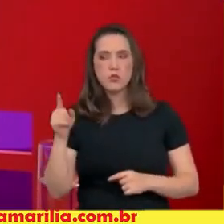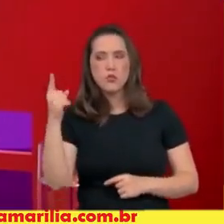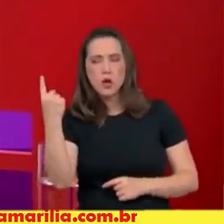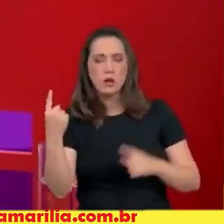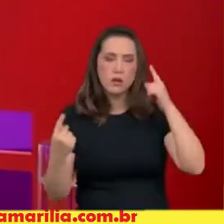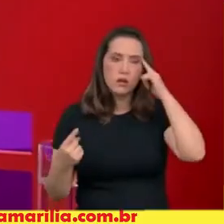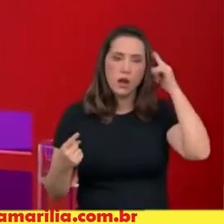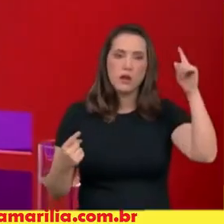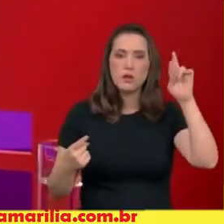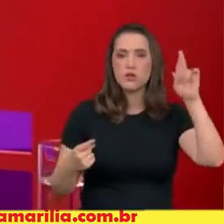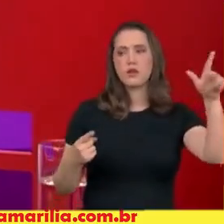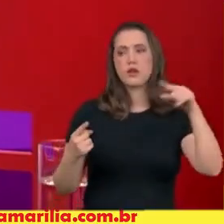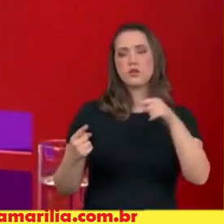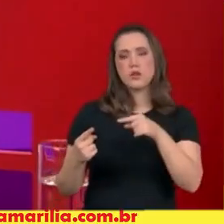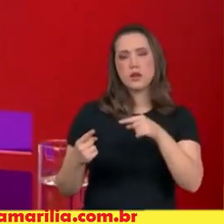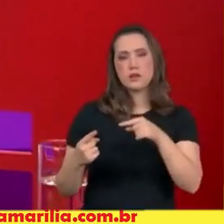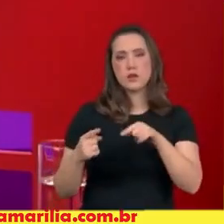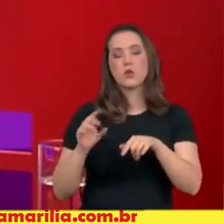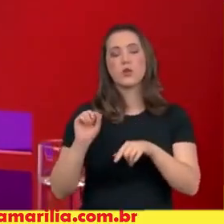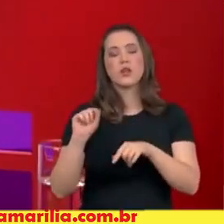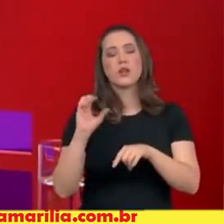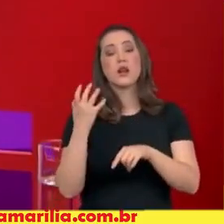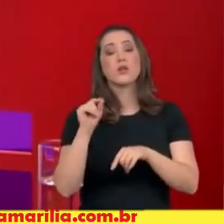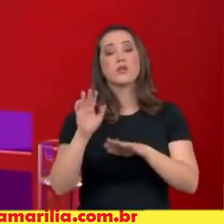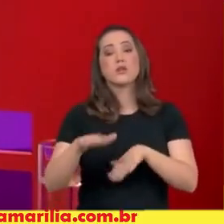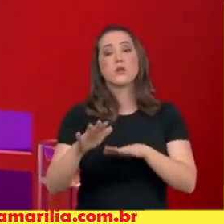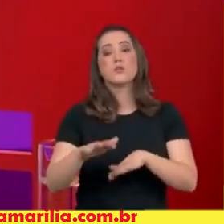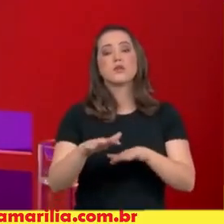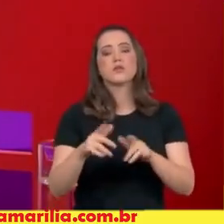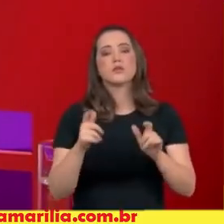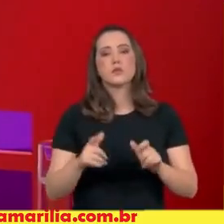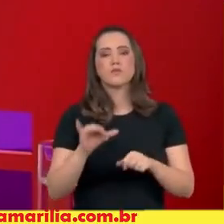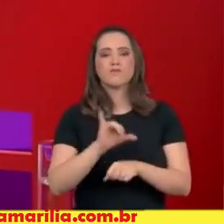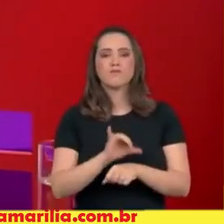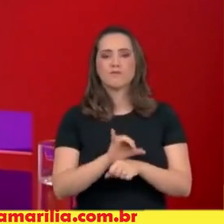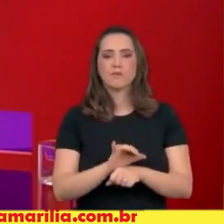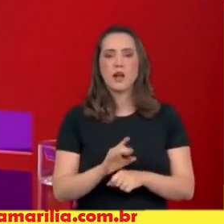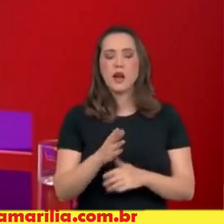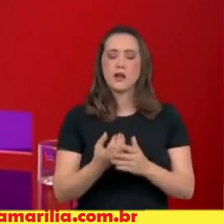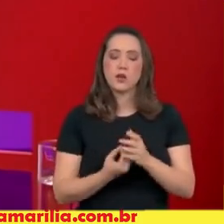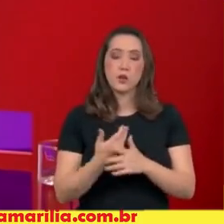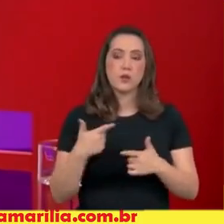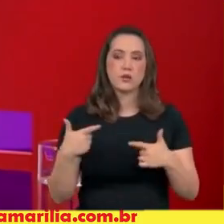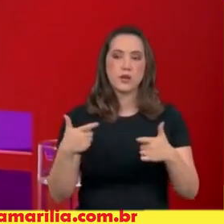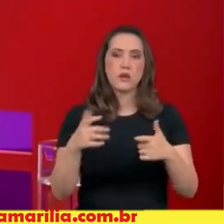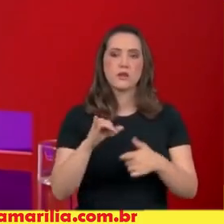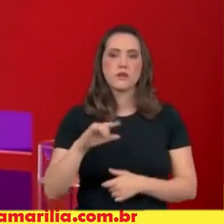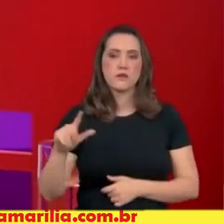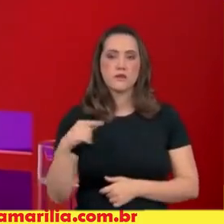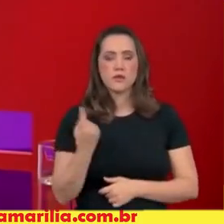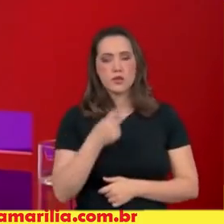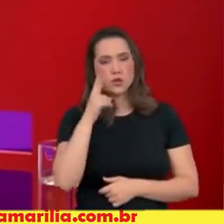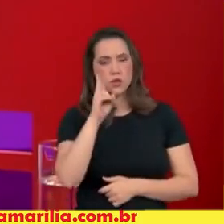que era a revolta na praça, na capital. E isso, de alguma forma, gera a guerra civil que vira essa guerra horrível que a gente